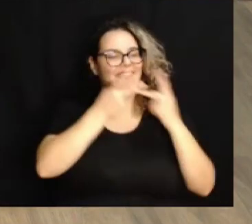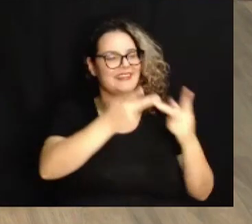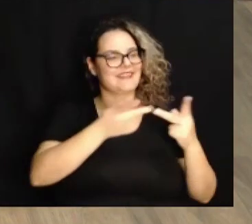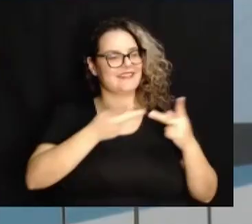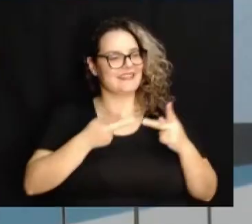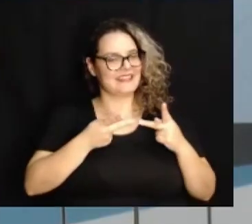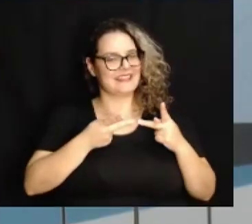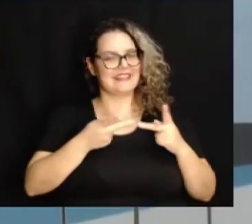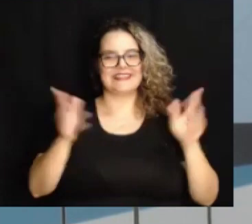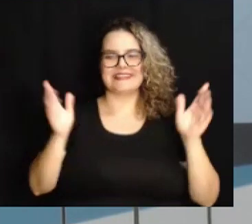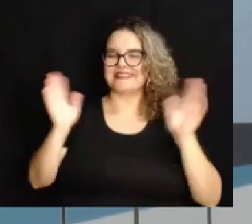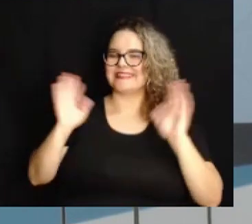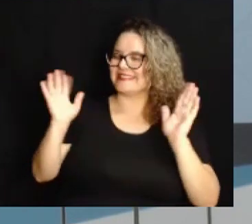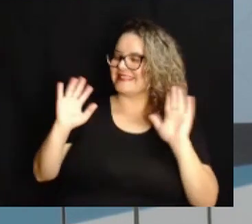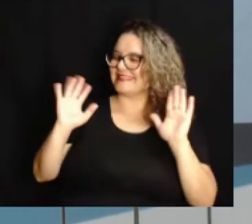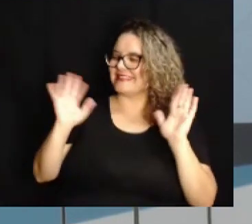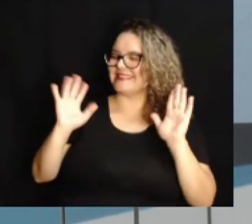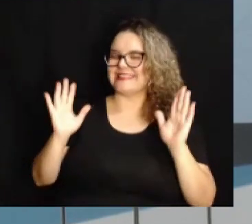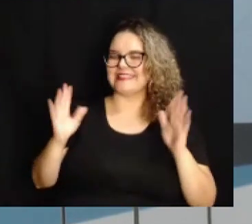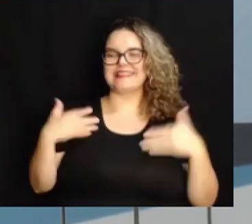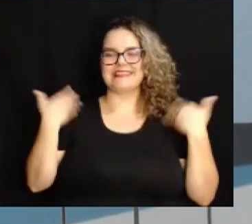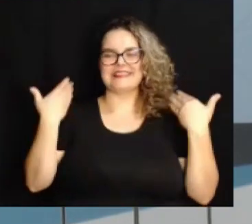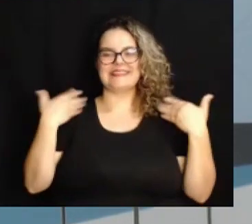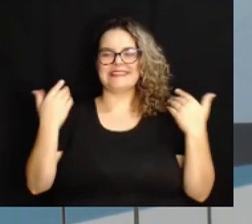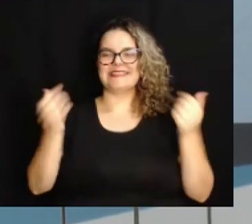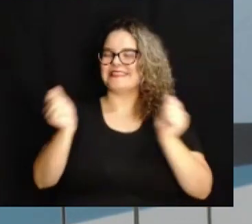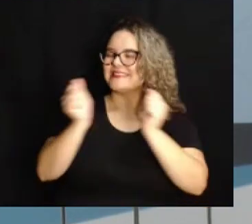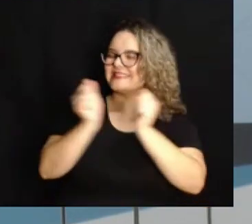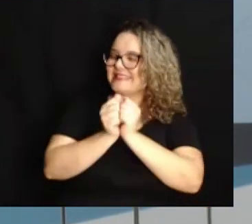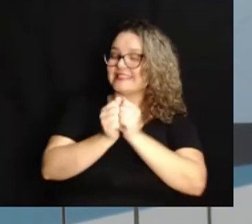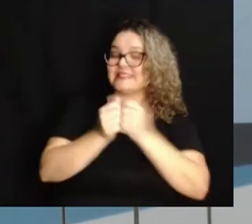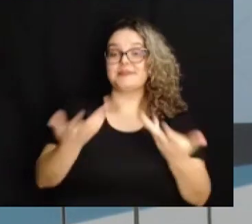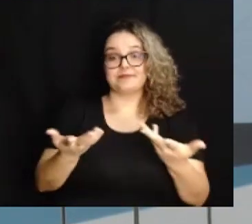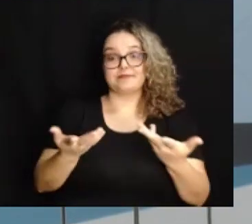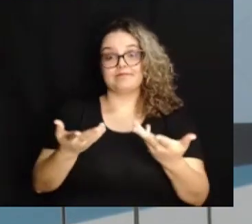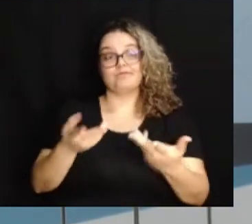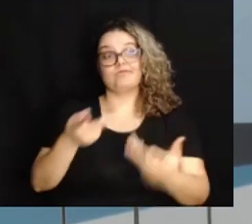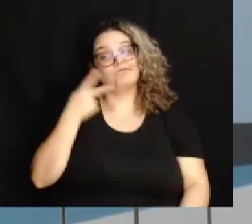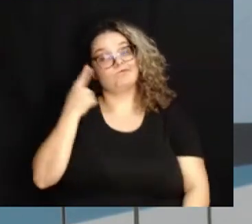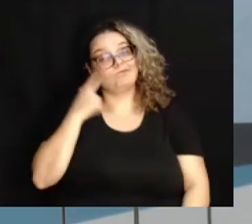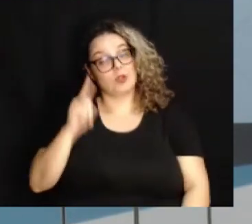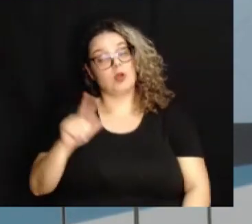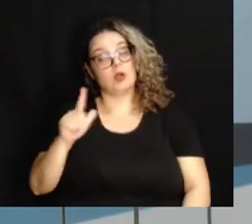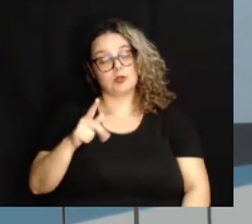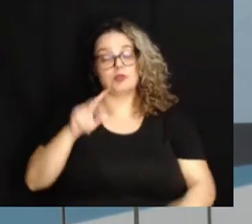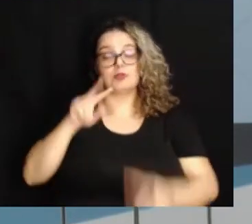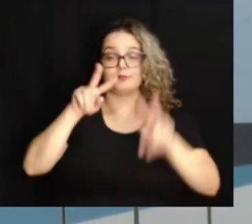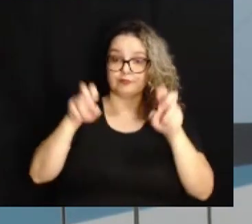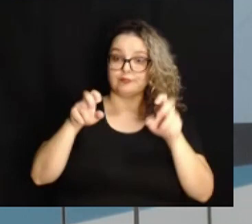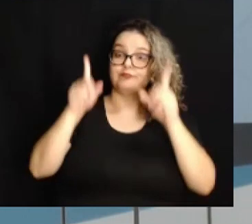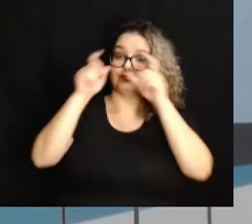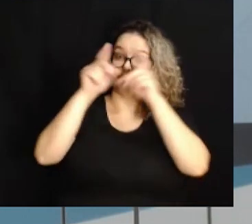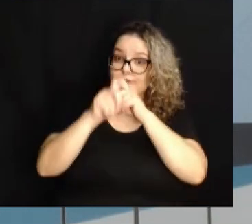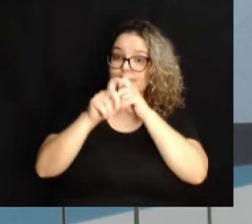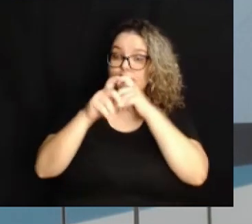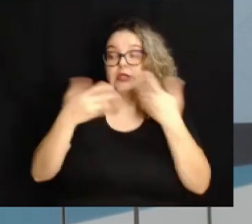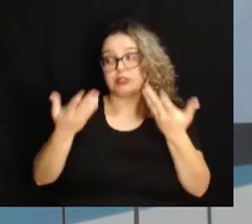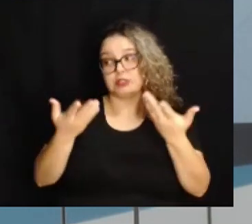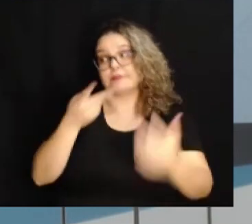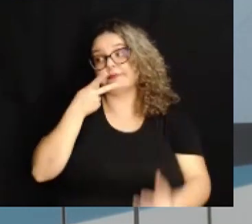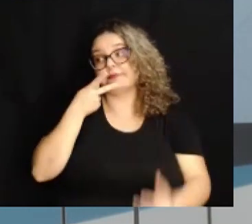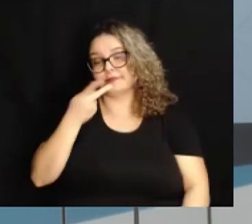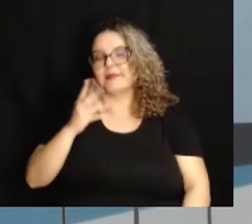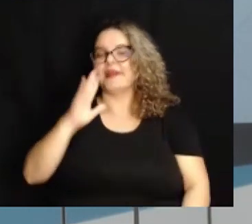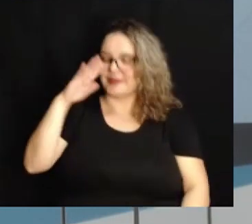uma alegria poder estar aqui, claro que para falar de um tema difícil, mas já que temos que falar, sem dúvida é uma honra e espero